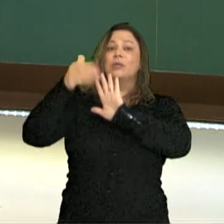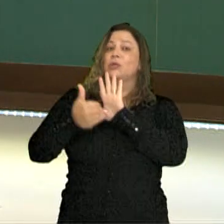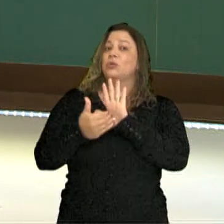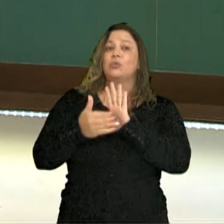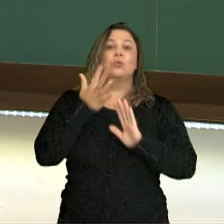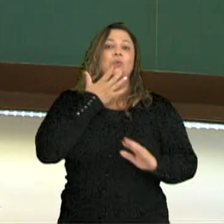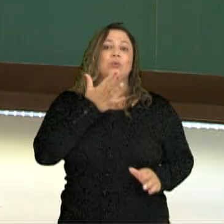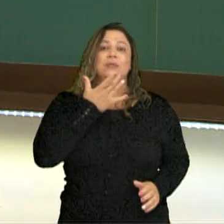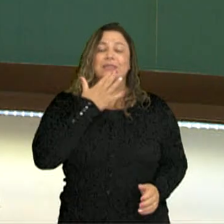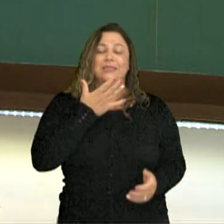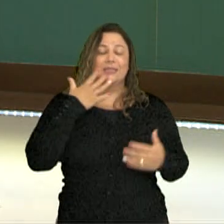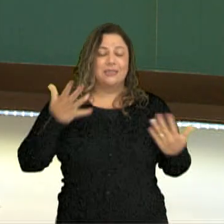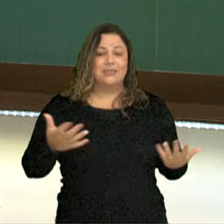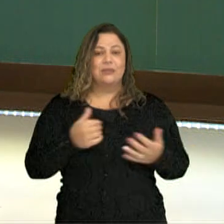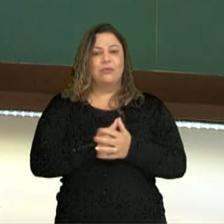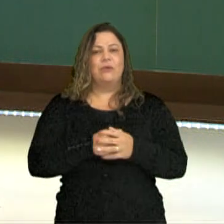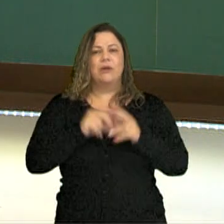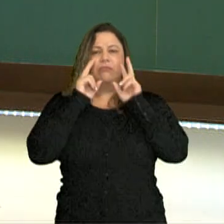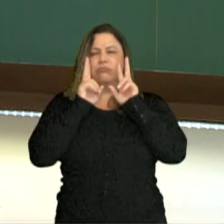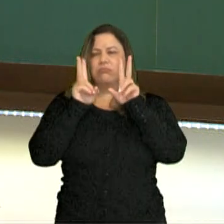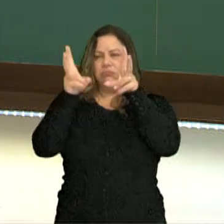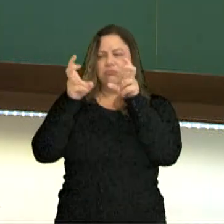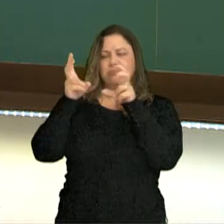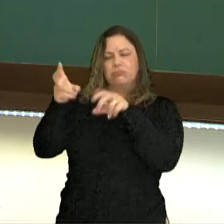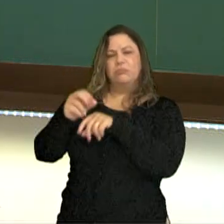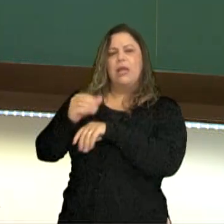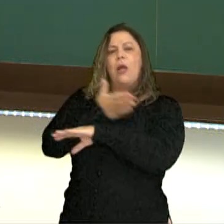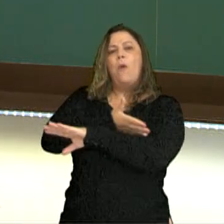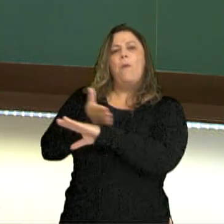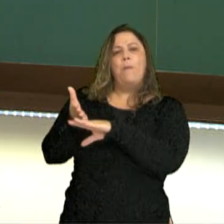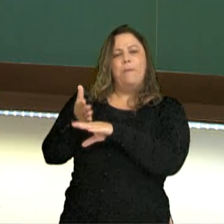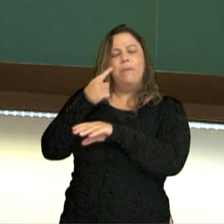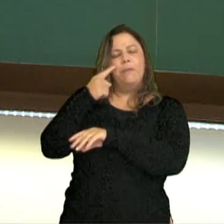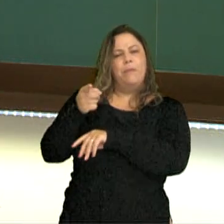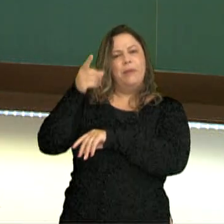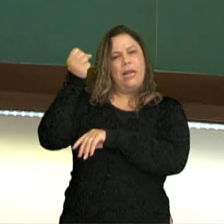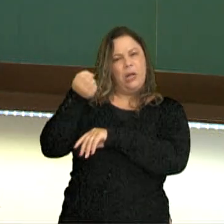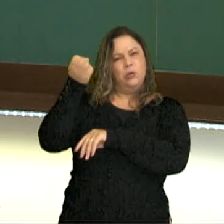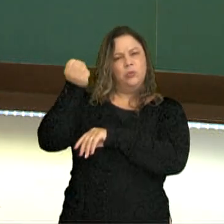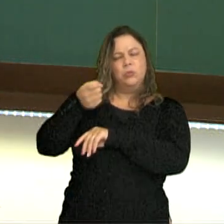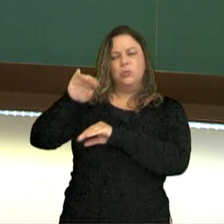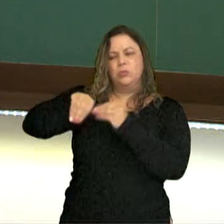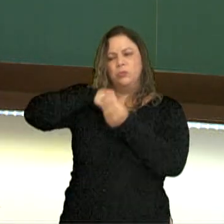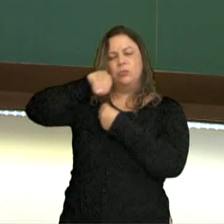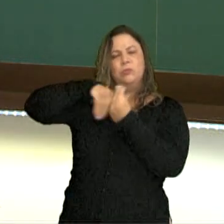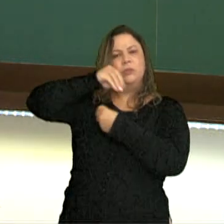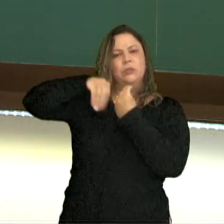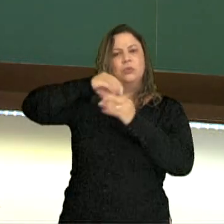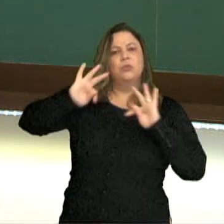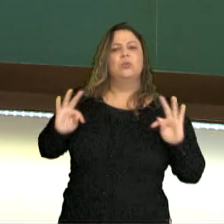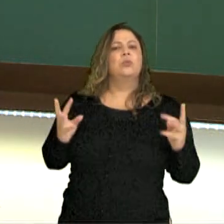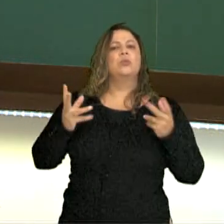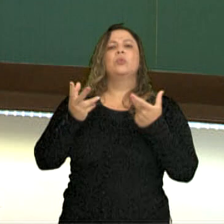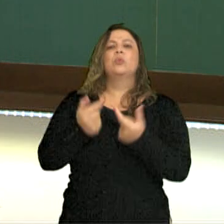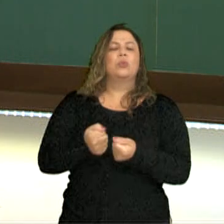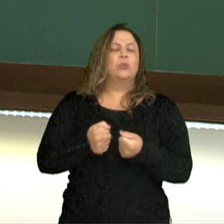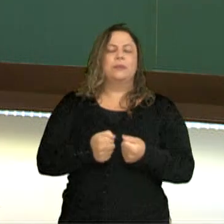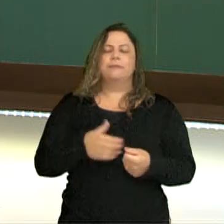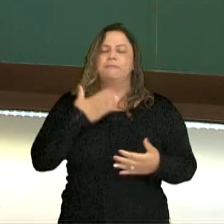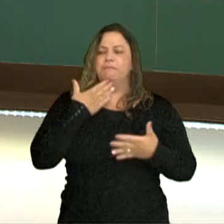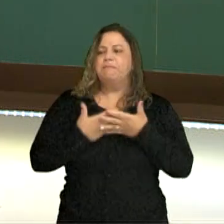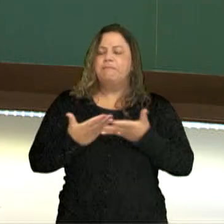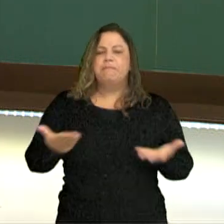cores. Então toda vez que você olhar para uma imagem branca, pense, a mistura de todas as cores. Isso para mim é surreal,